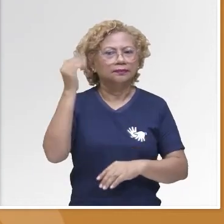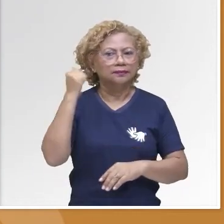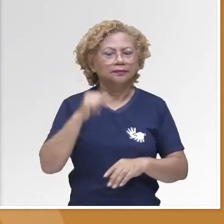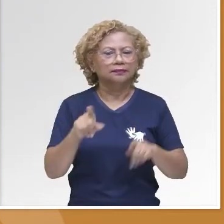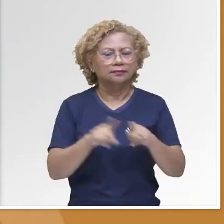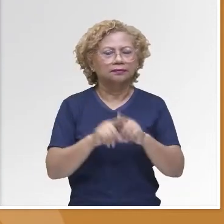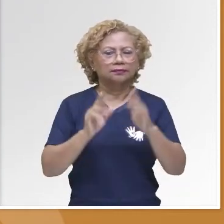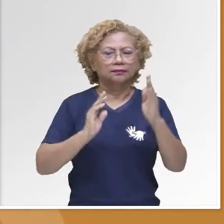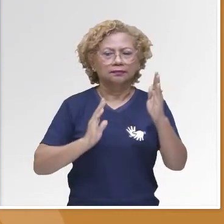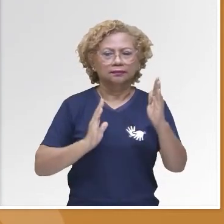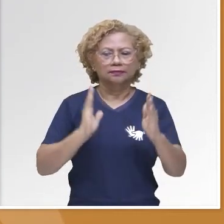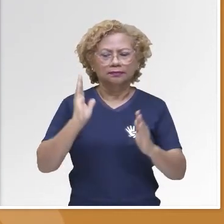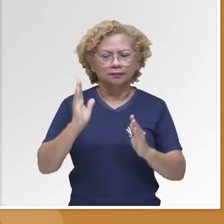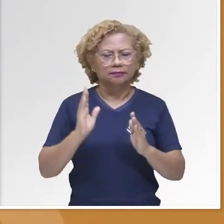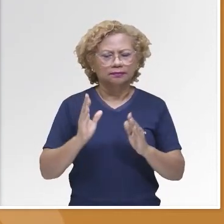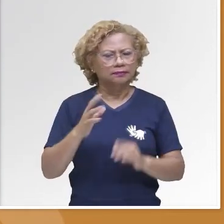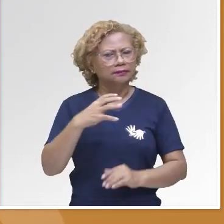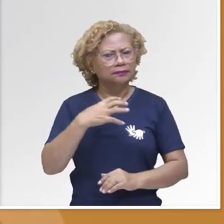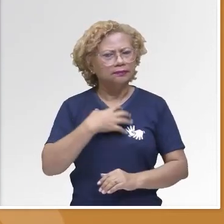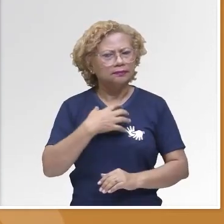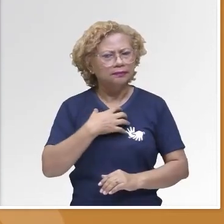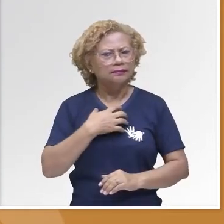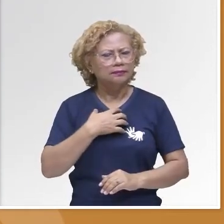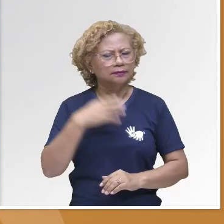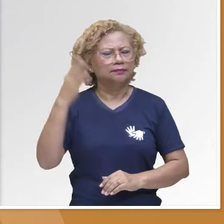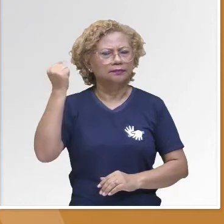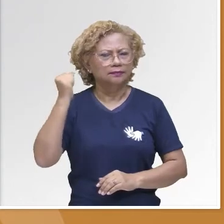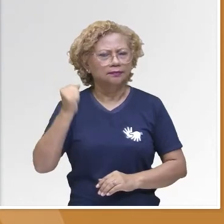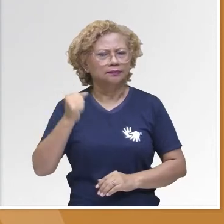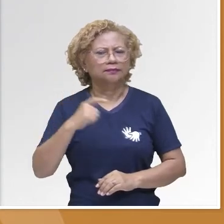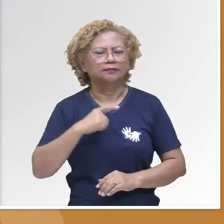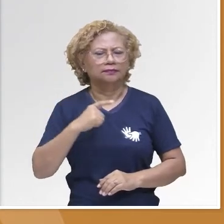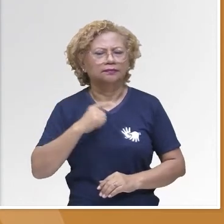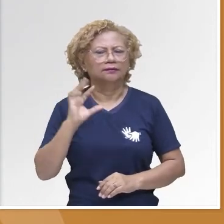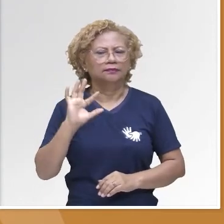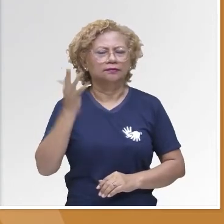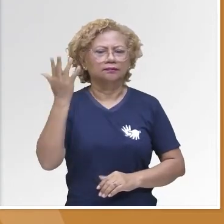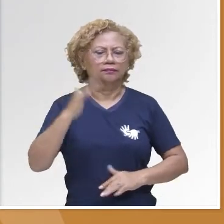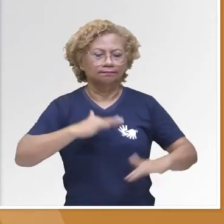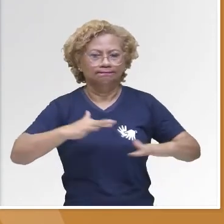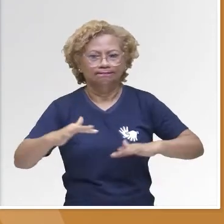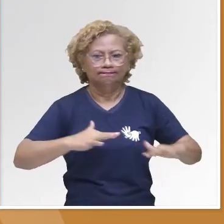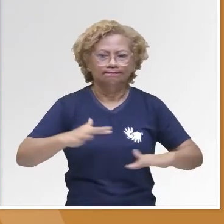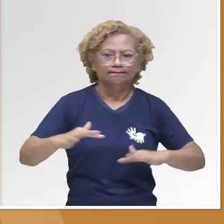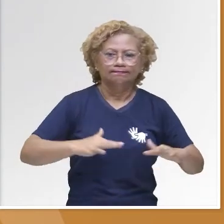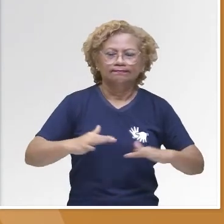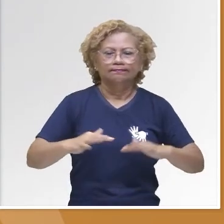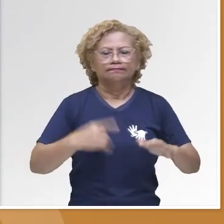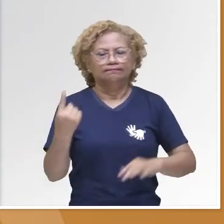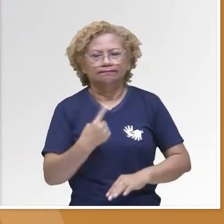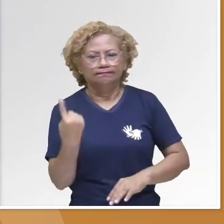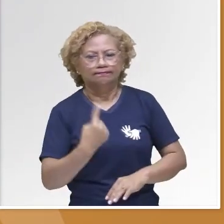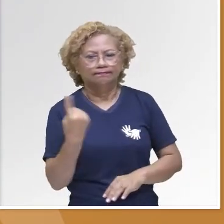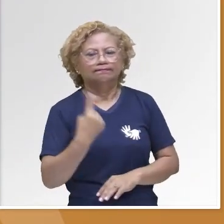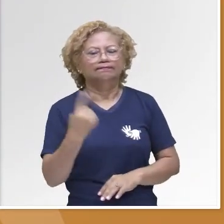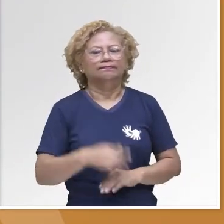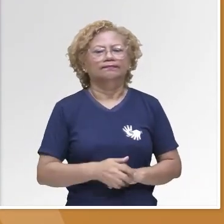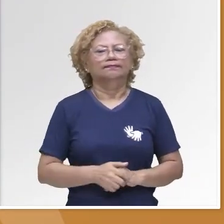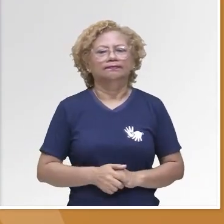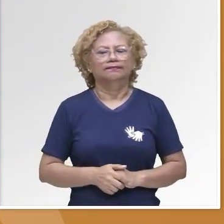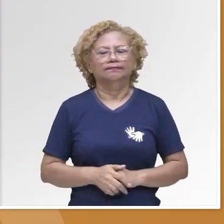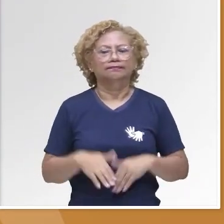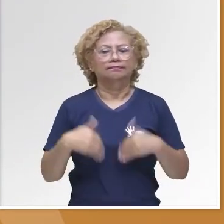sísmicos, alguns inclusive que podem ser colocados na água para detectar possíveis tsunamis, tá?